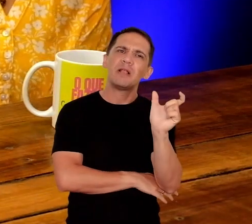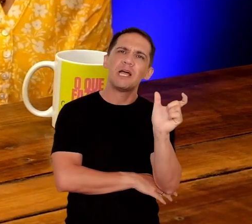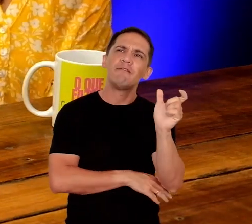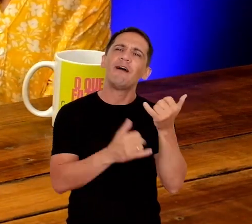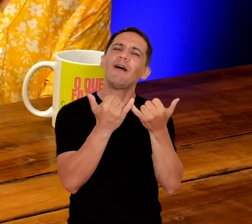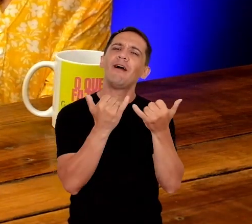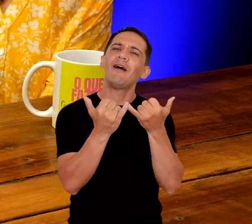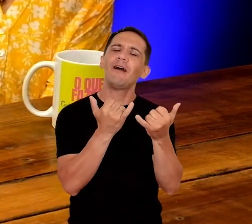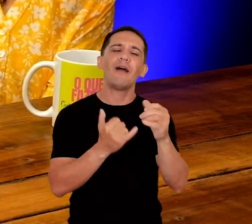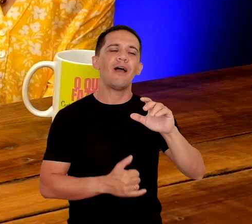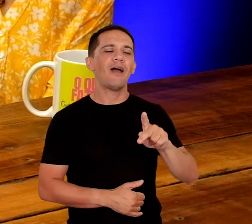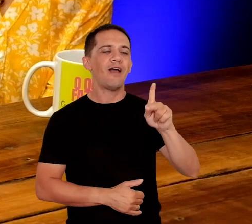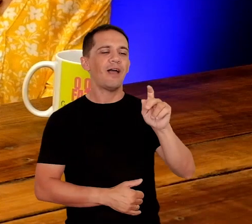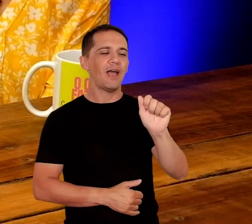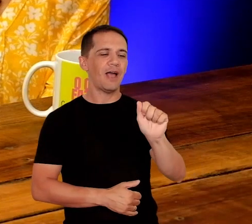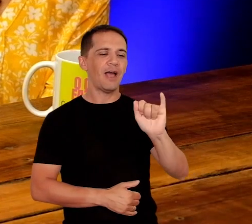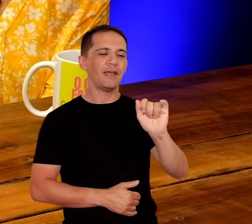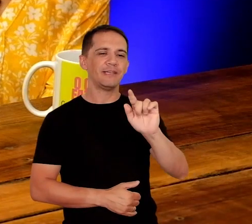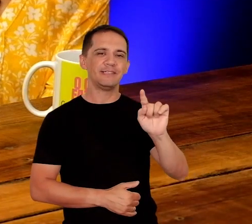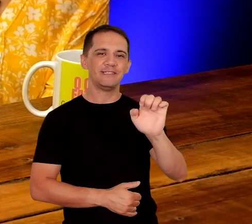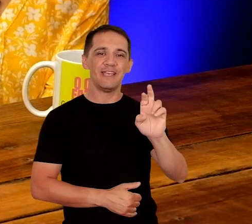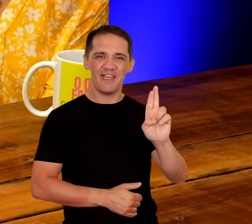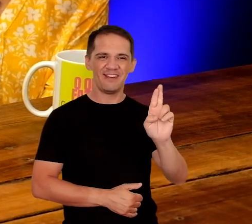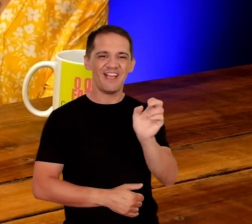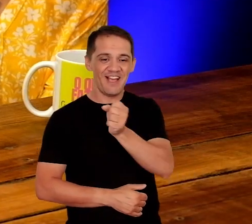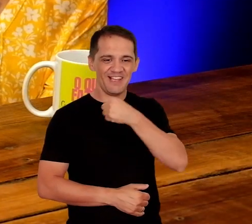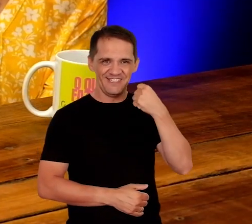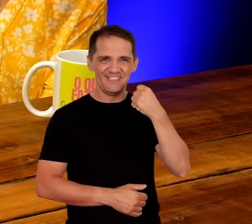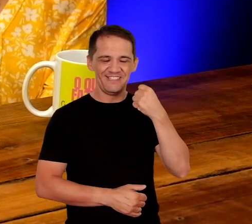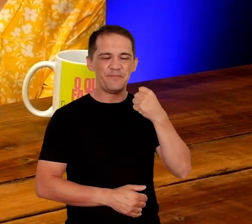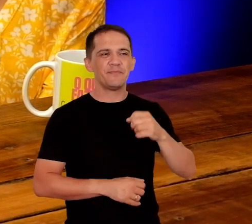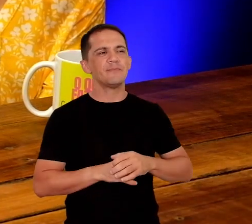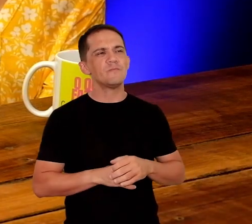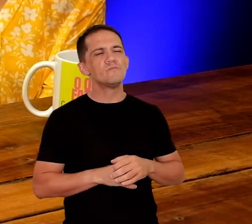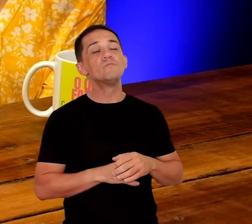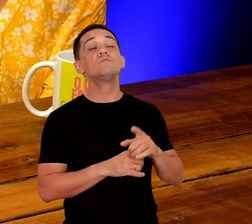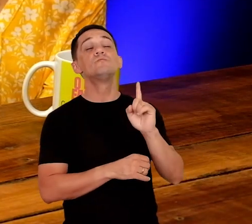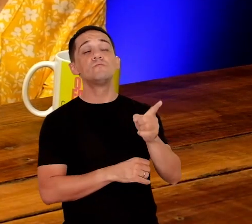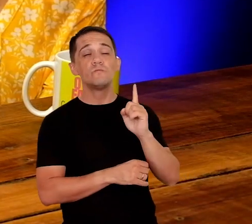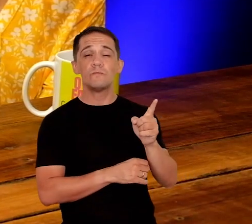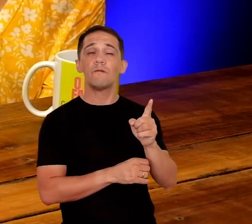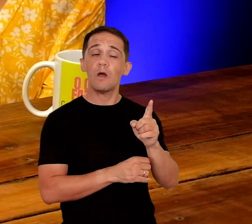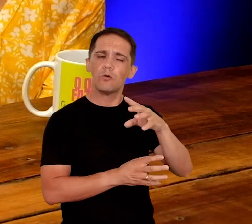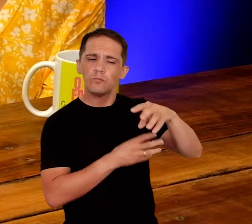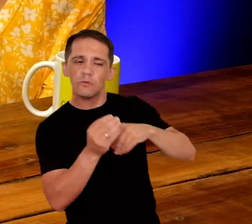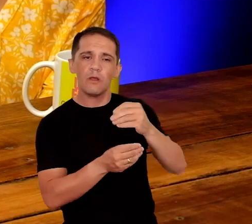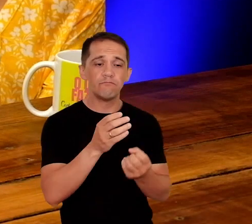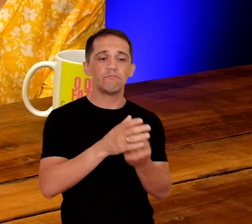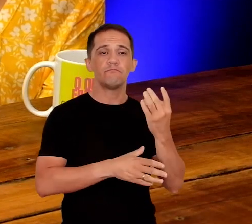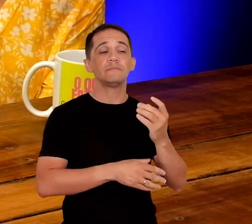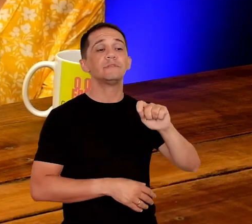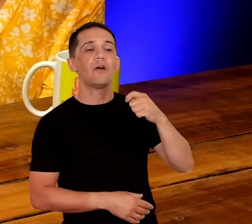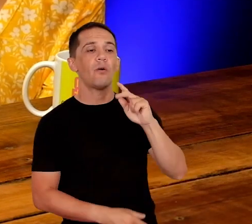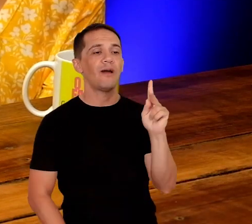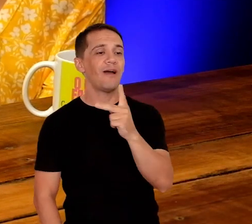Aí, Kaizen, e ela, é parecido com Kaiser, né? Aquela cerveja. Então ficou assim, o sinal de cerveja é assim, né? Então ficou Kaizen, o